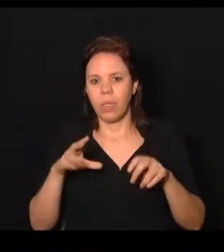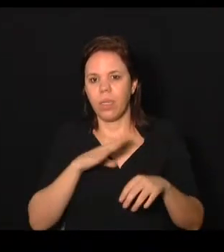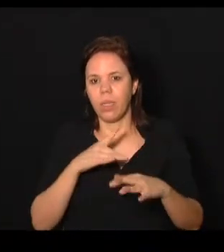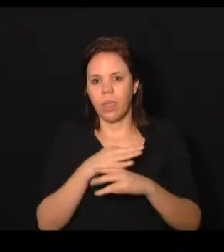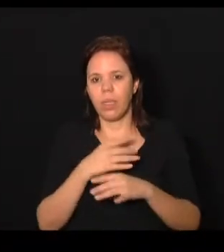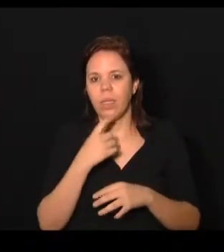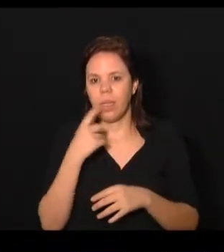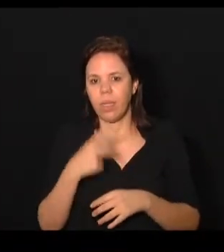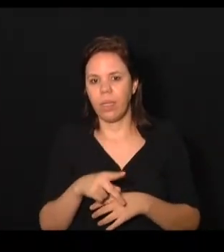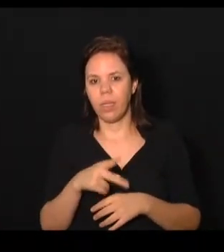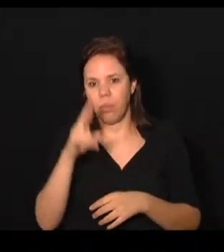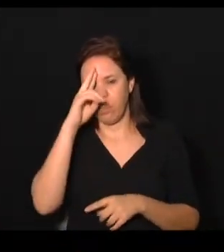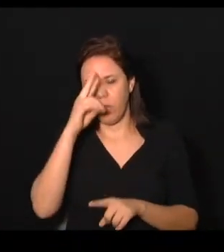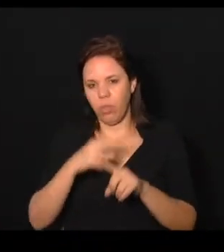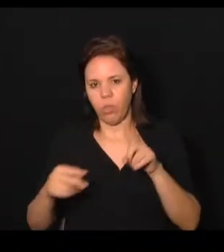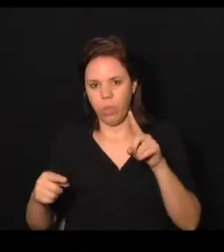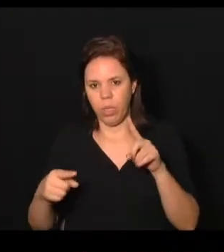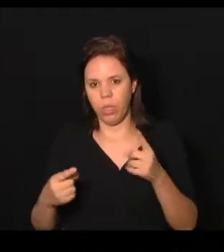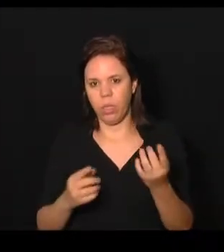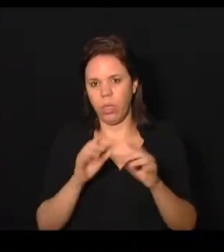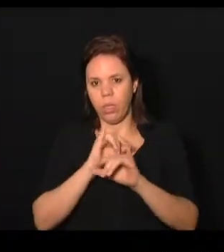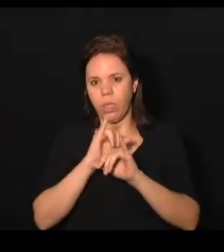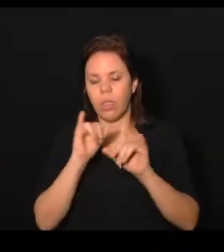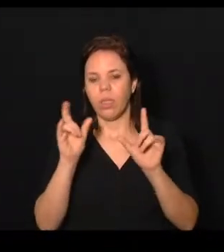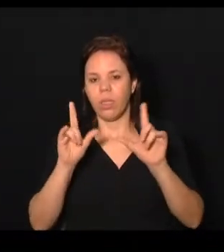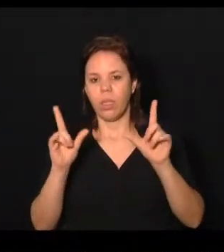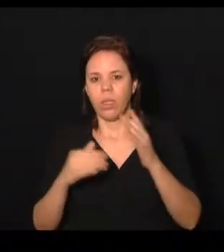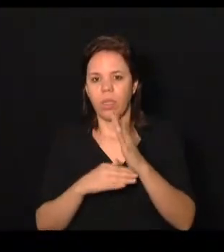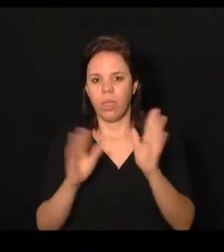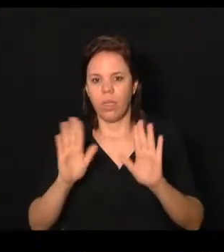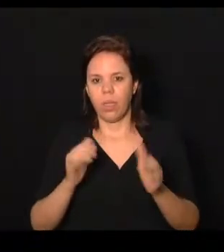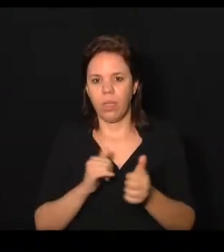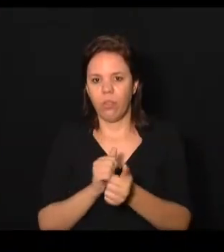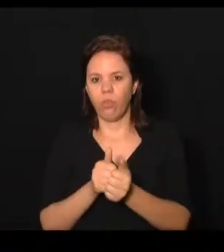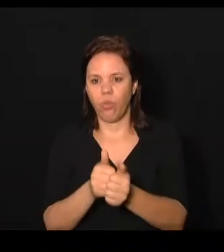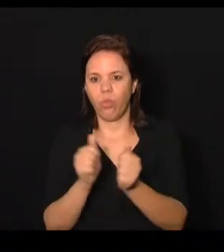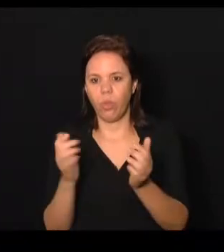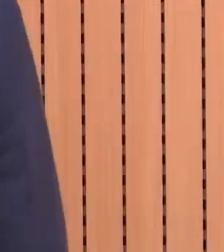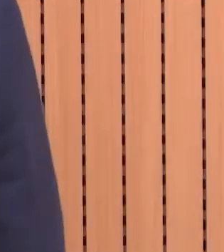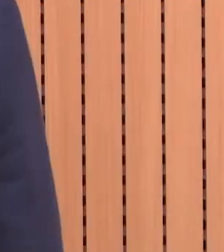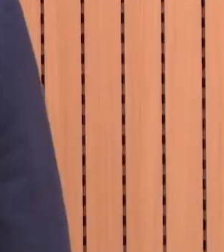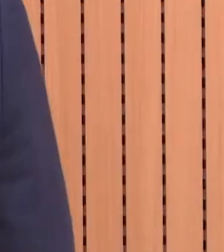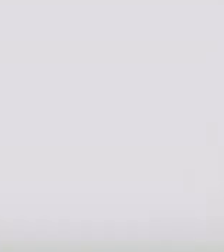de Campinas ao 12:30 no jornal Câmara Notícia. Continue com a gente. Muito obrigado.